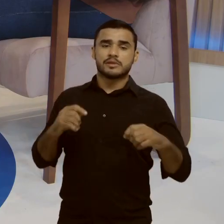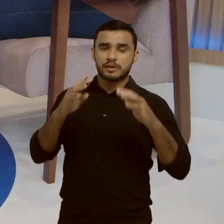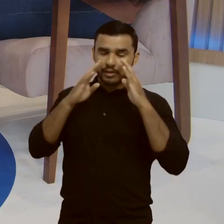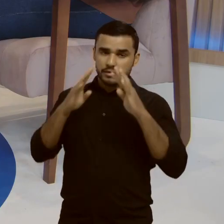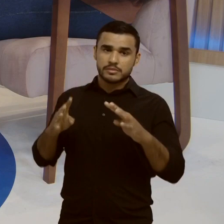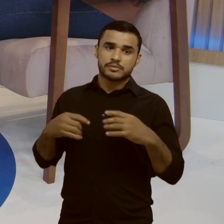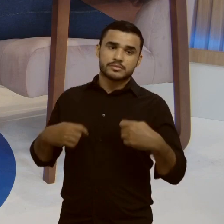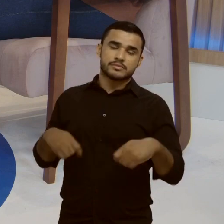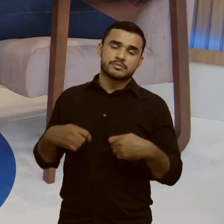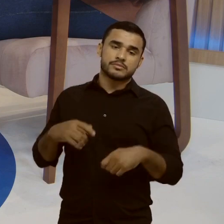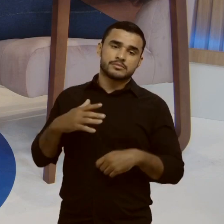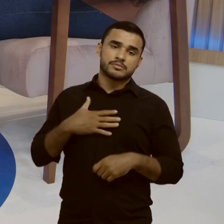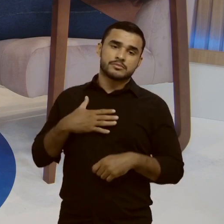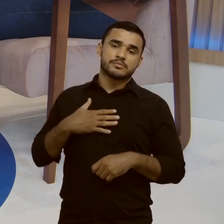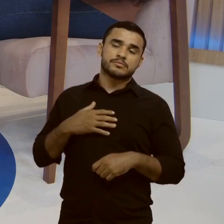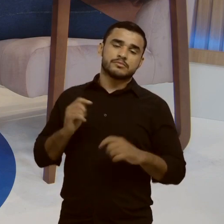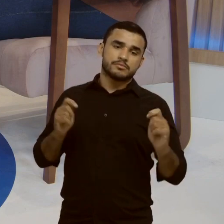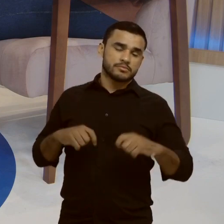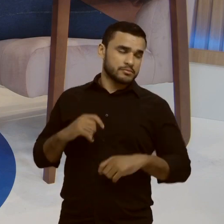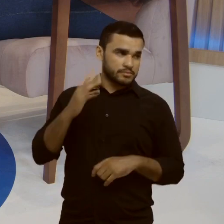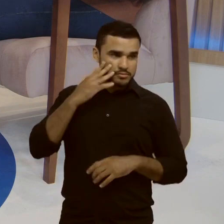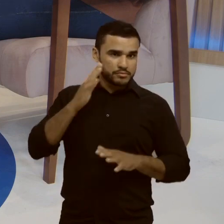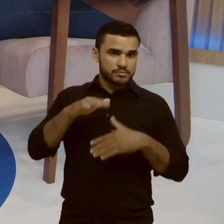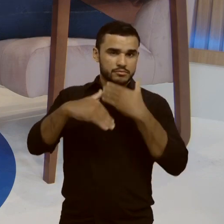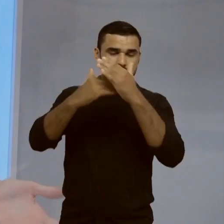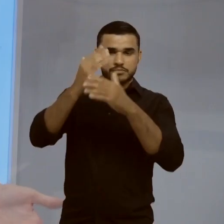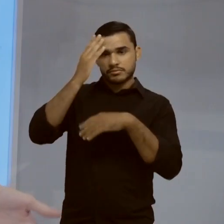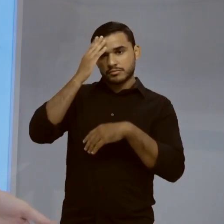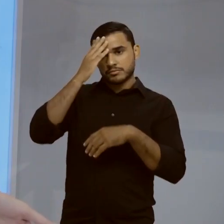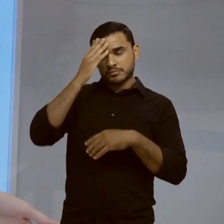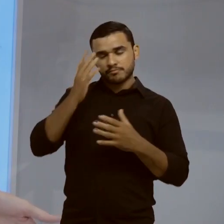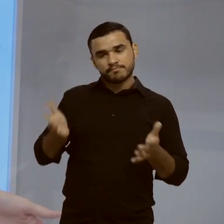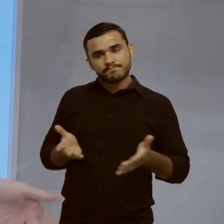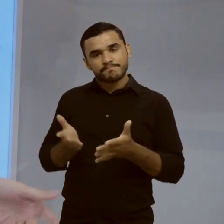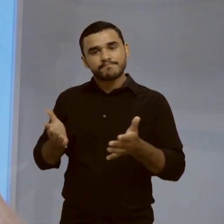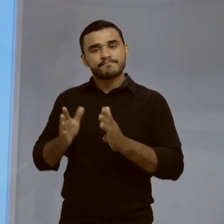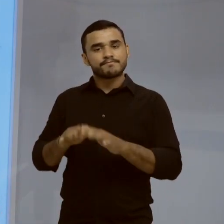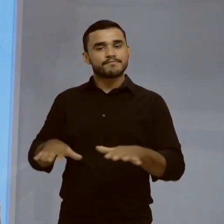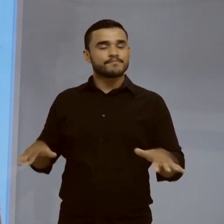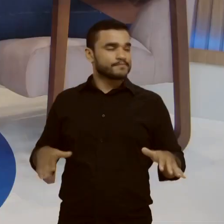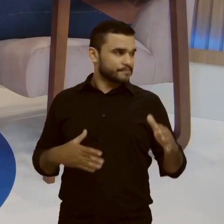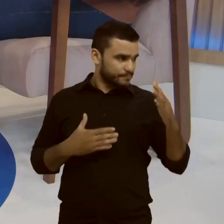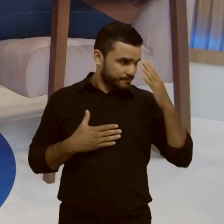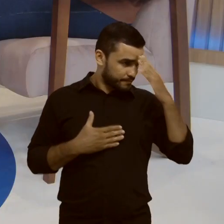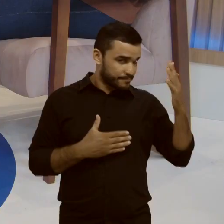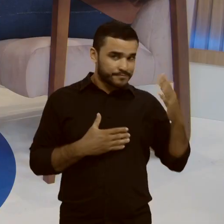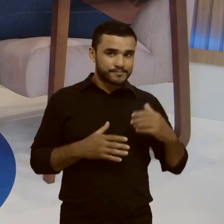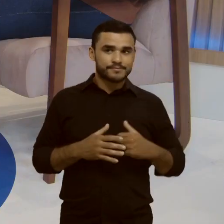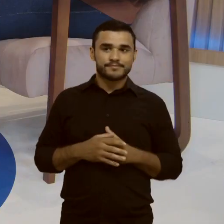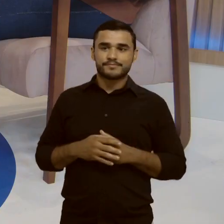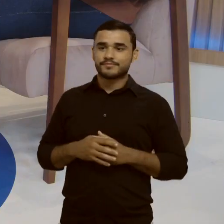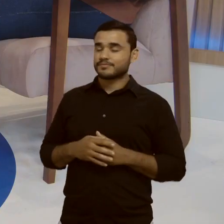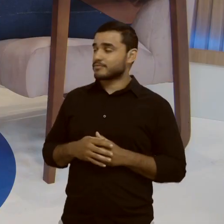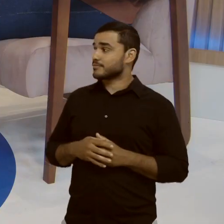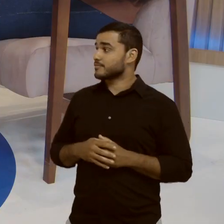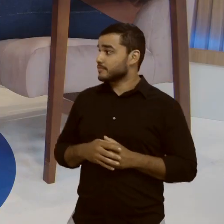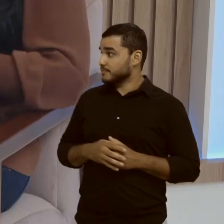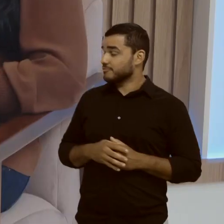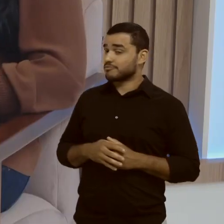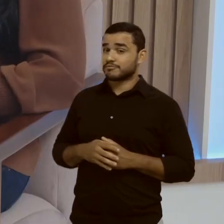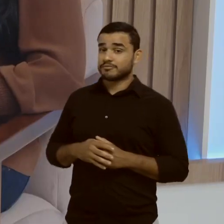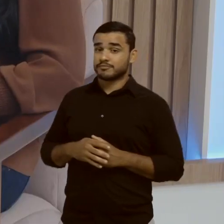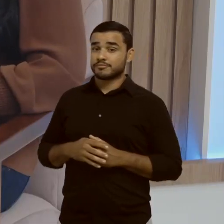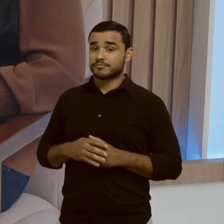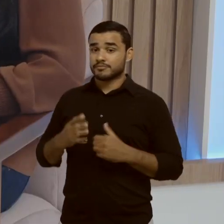uma grande contribuição para esse desenvolvimento, né? Para esses estímulos infantis. Então, muito obrigada. Isso, eu que agradeço, né? Espero que eu possa